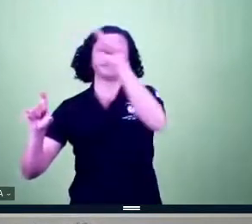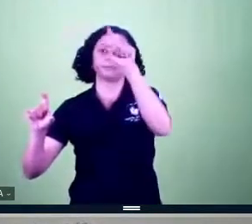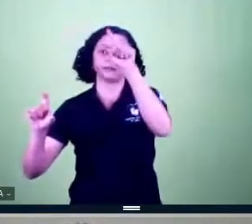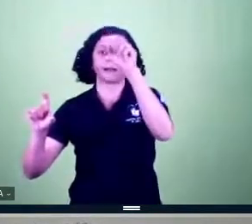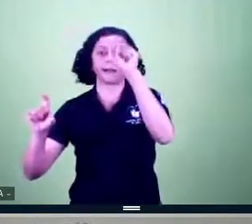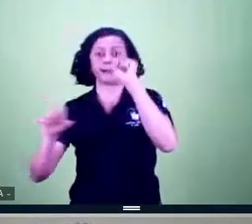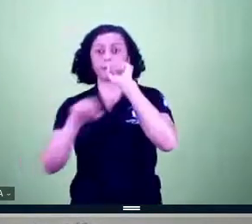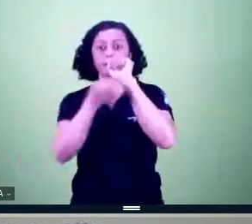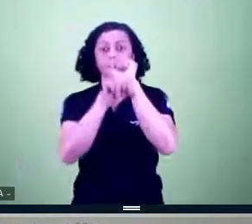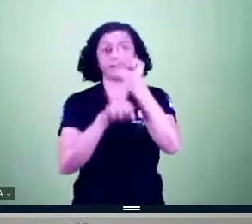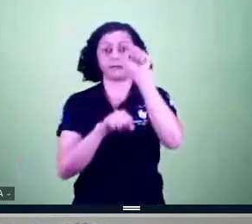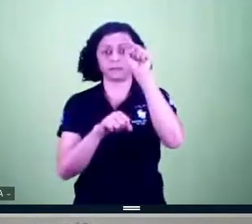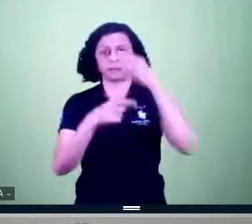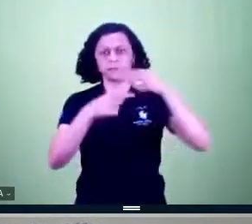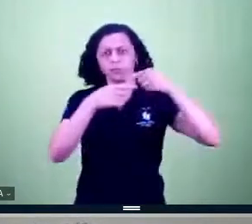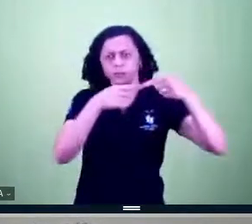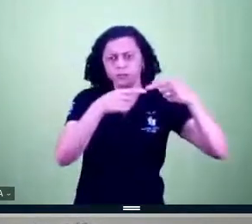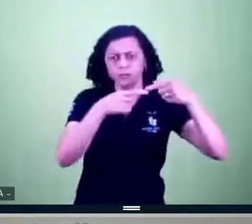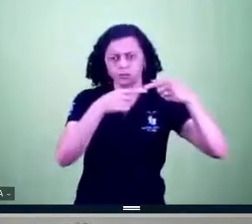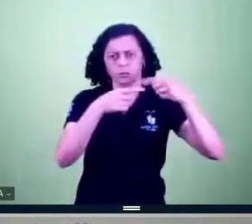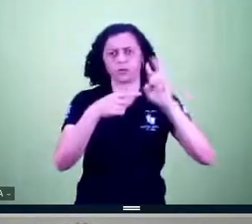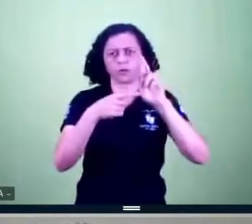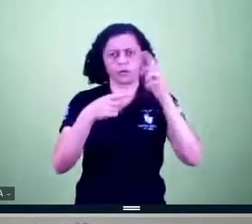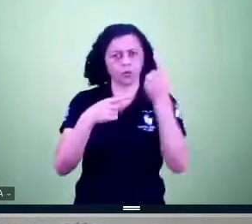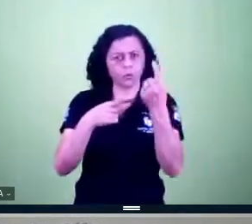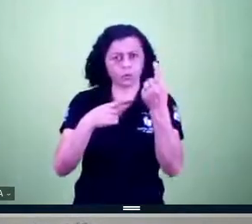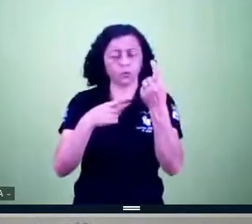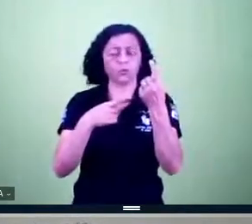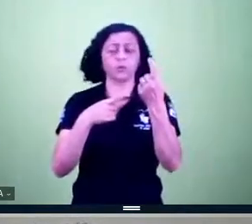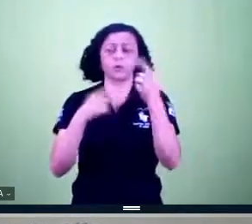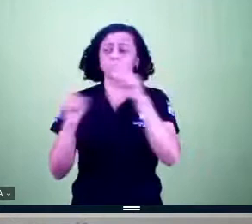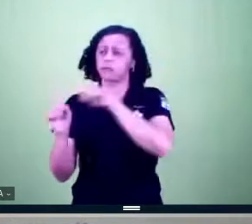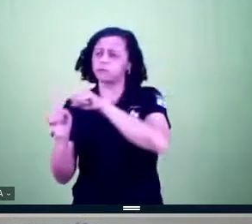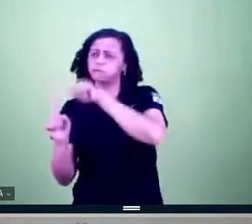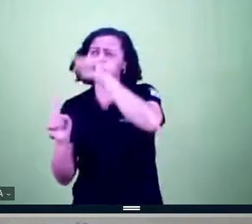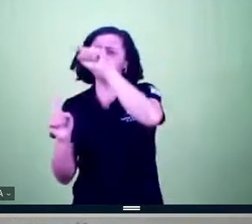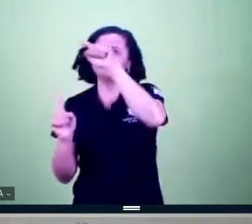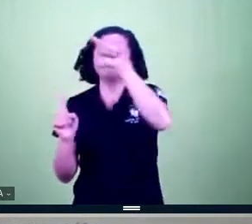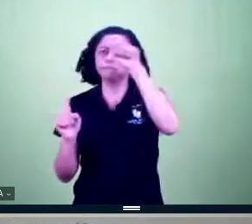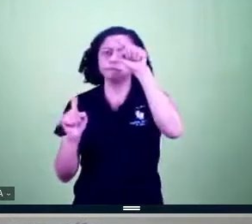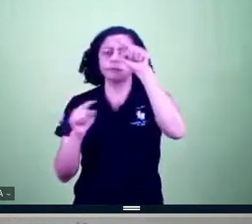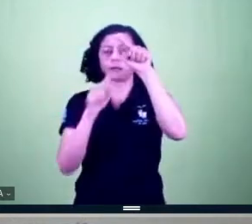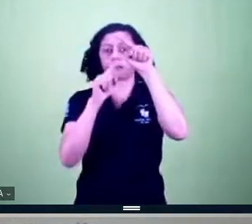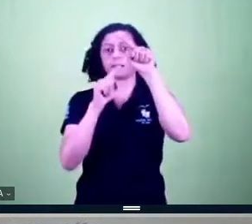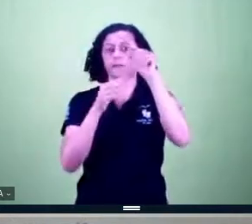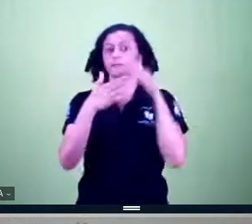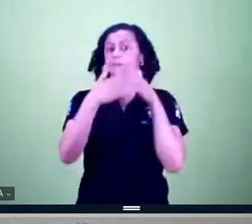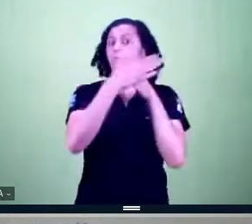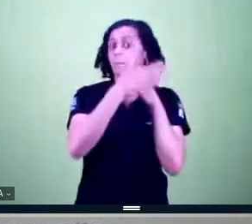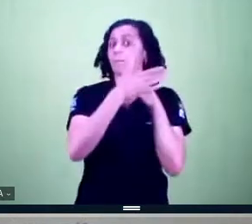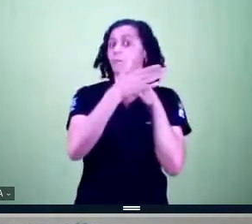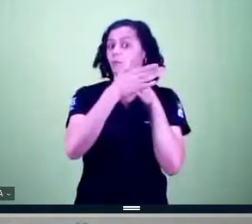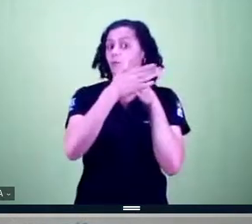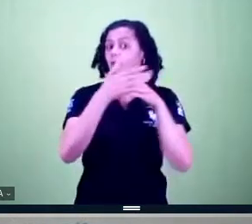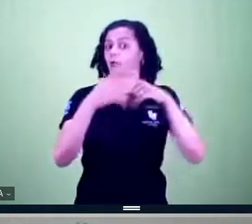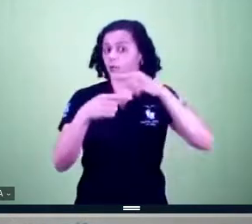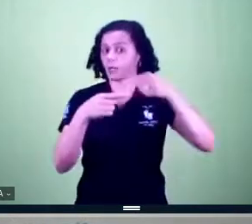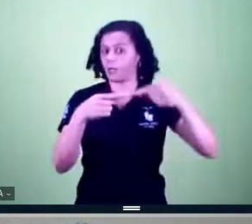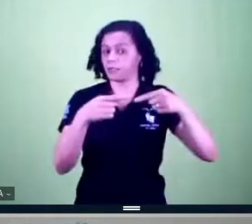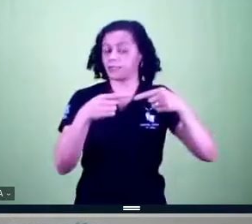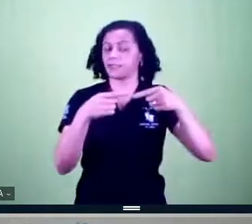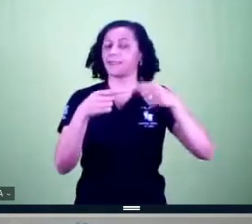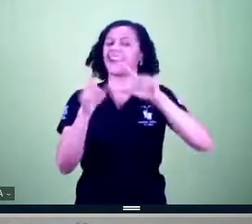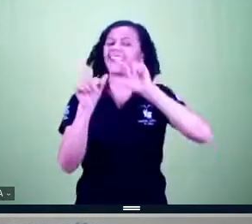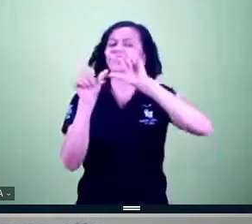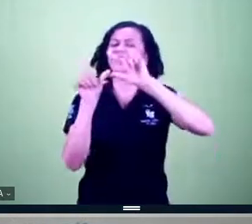atravessar um caminho de dificuldade, enfrentar uma resistência literalmente no seu caminho, ele perde tensão.